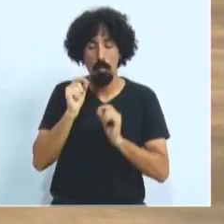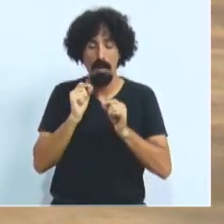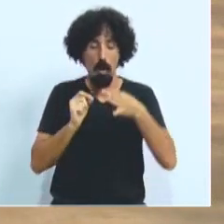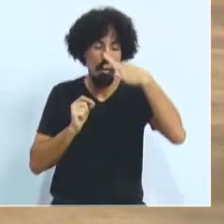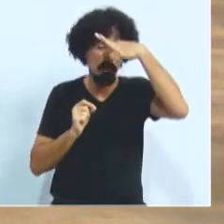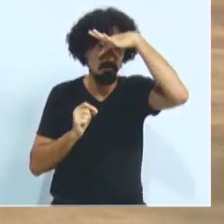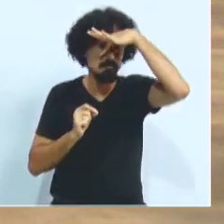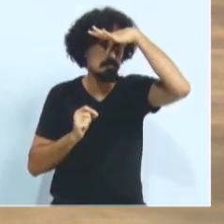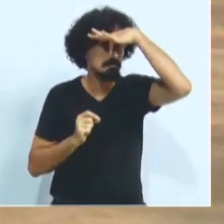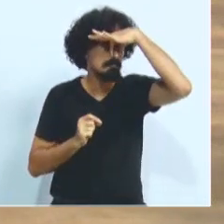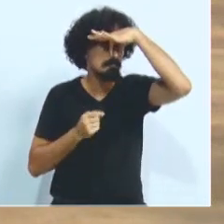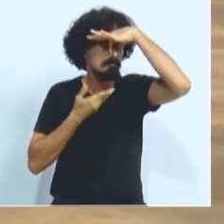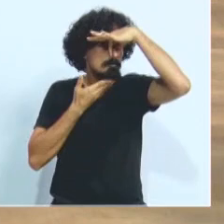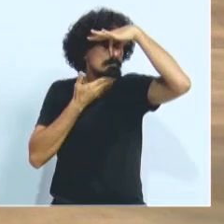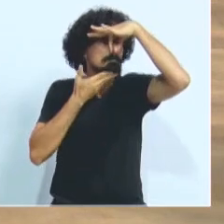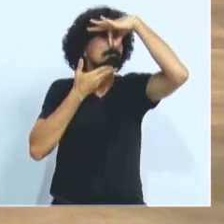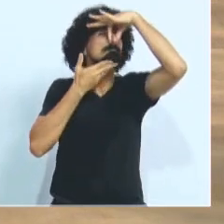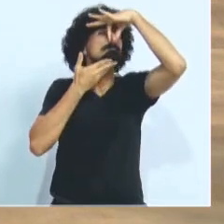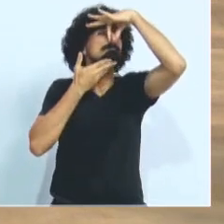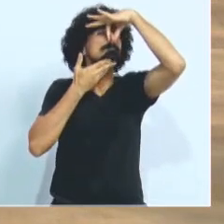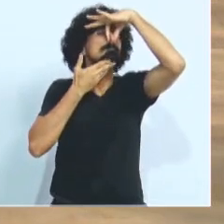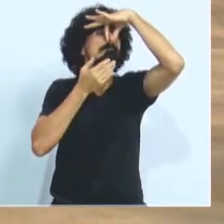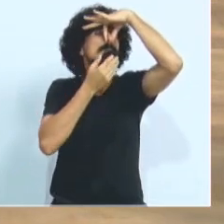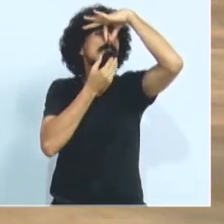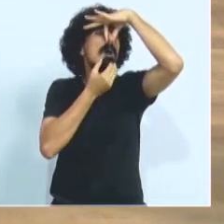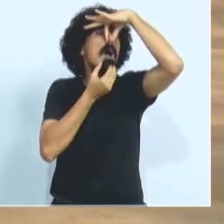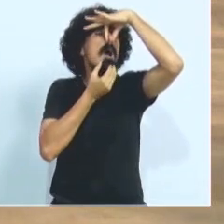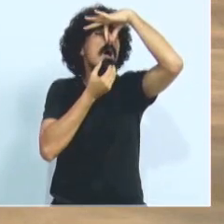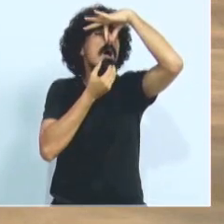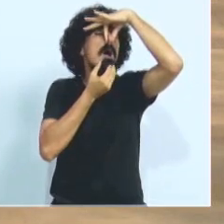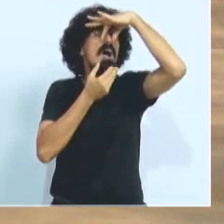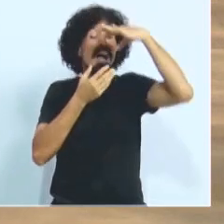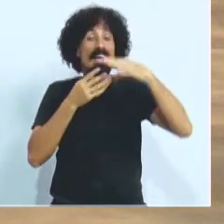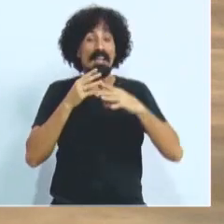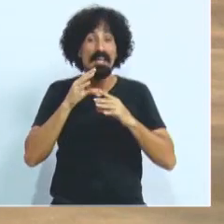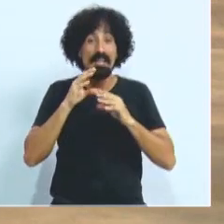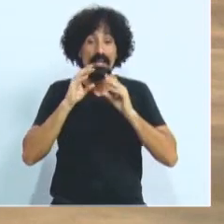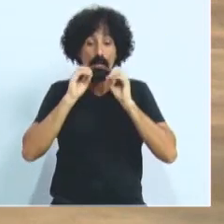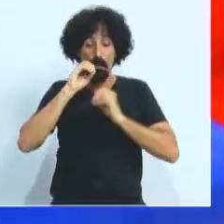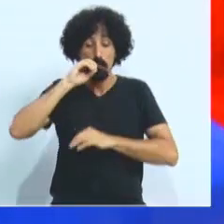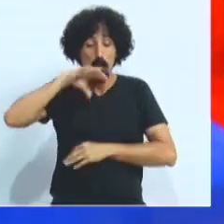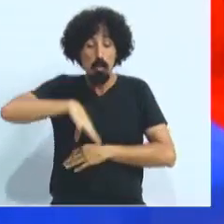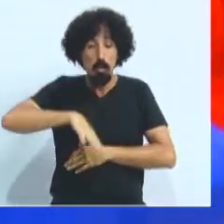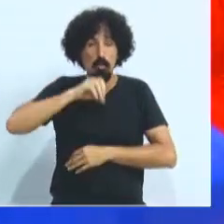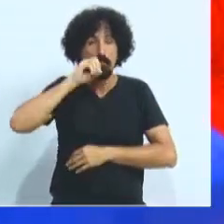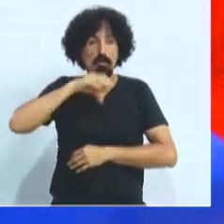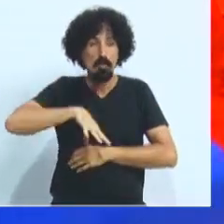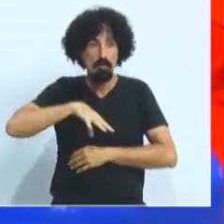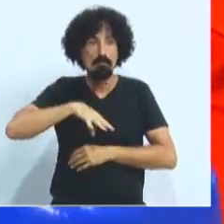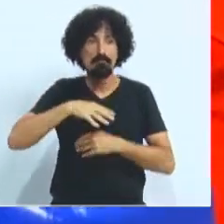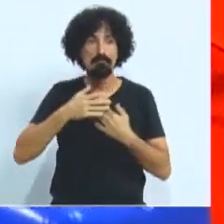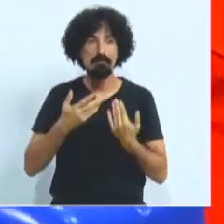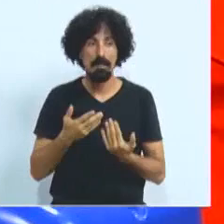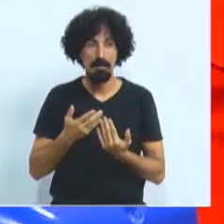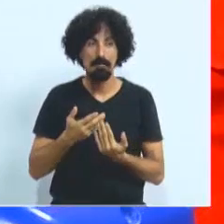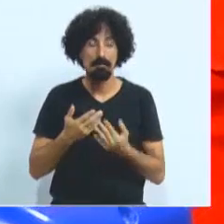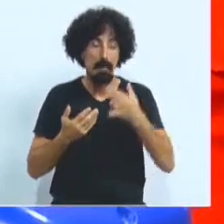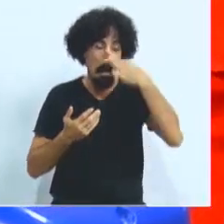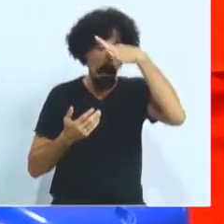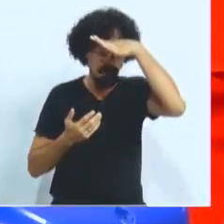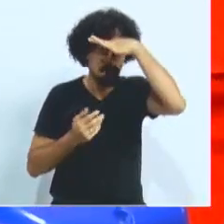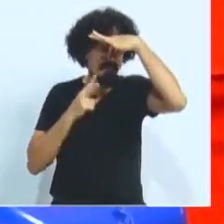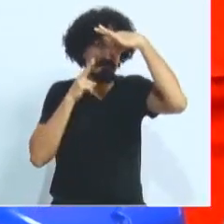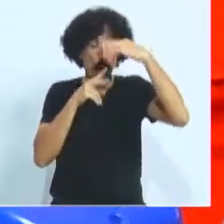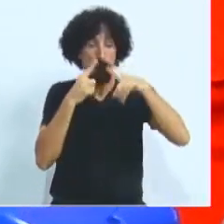dela, levanta o queixo e envolve com sua boca toda a comissura labial da pessoa para não escapar o ar. Aperta